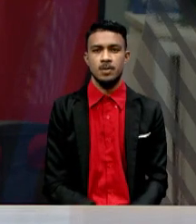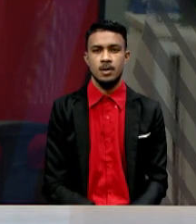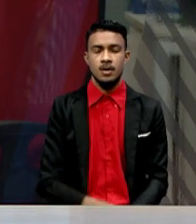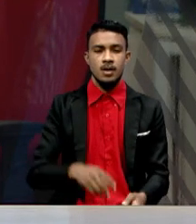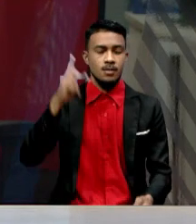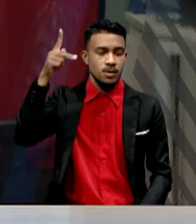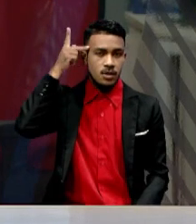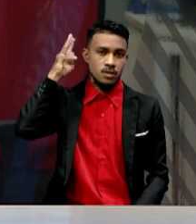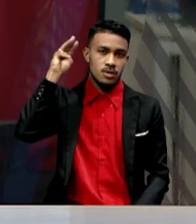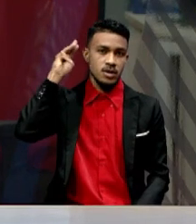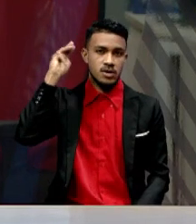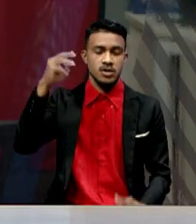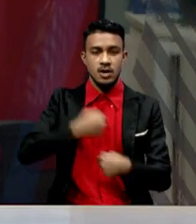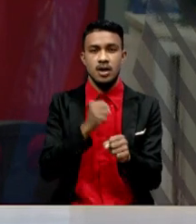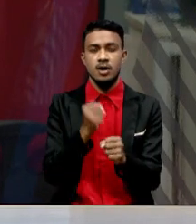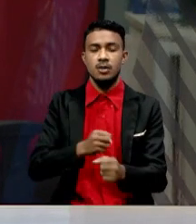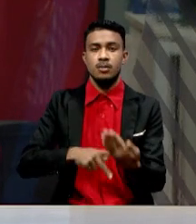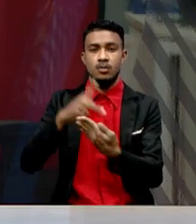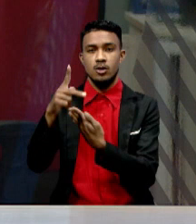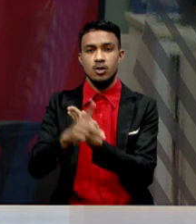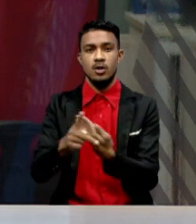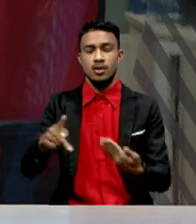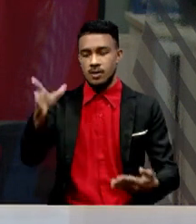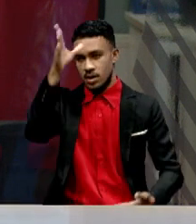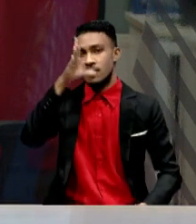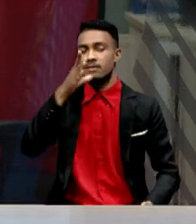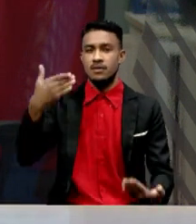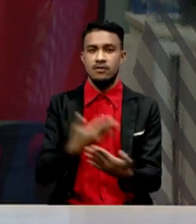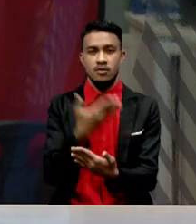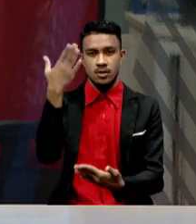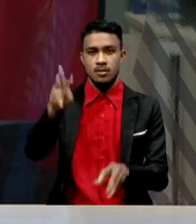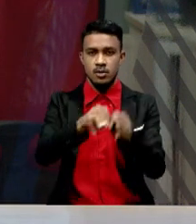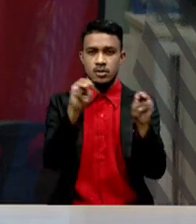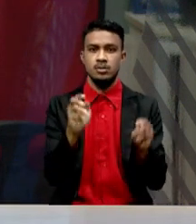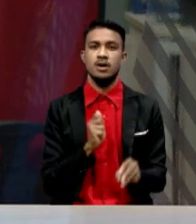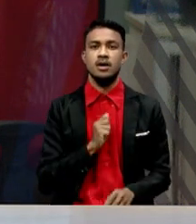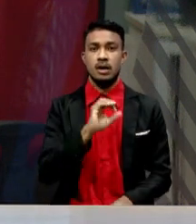Primeiro-Ministro lança programa Bolsa da Mãe baseada em Fome e em município Ainaro.